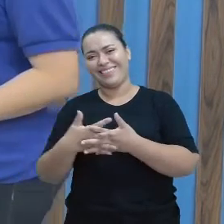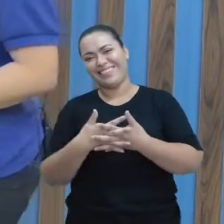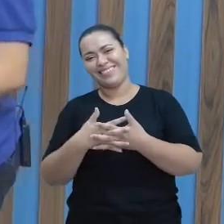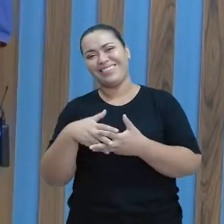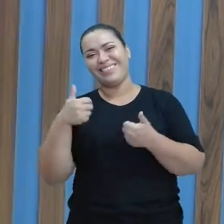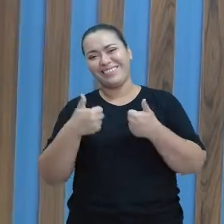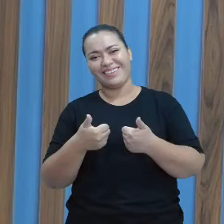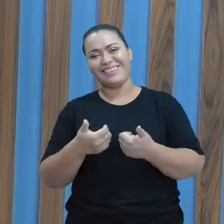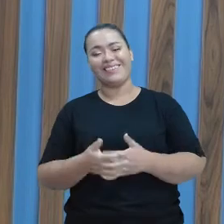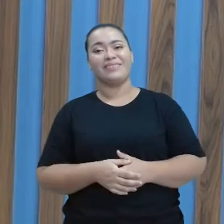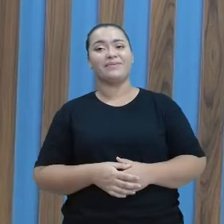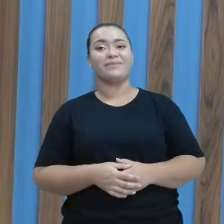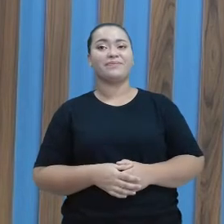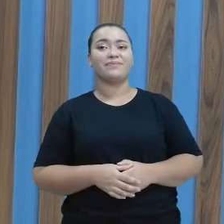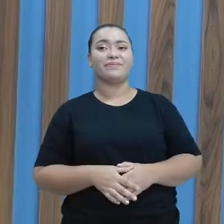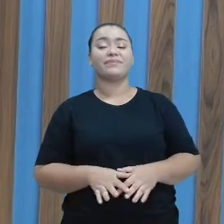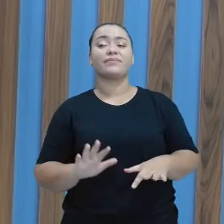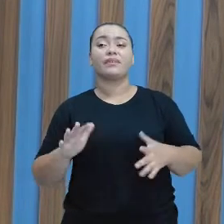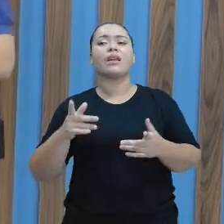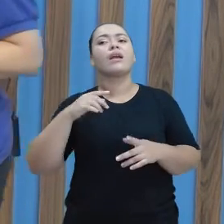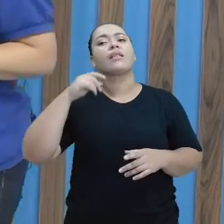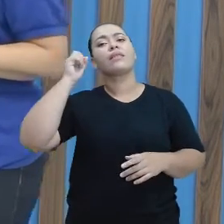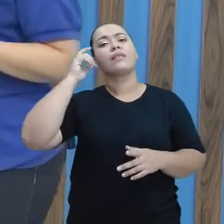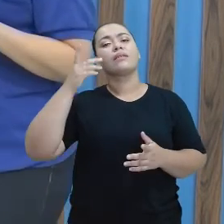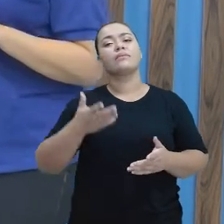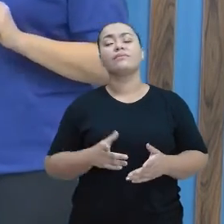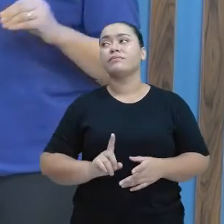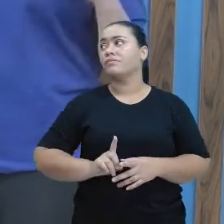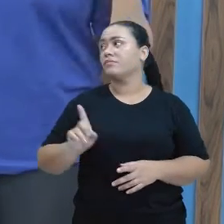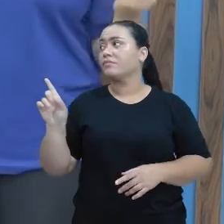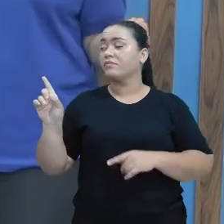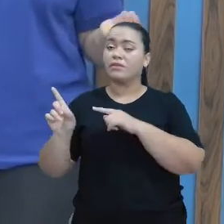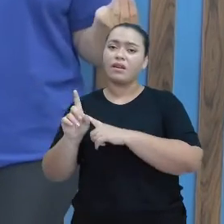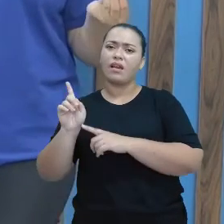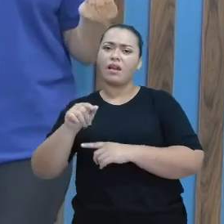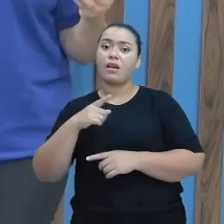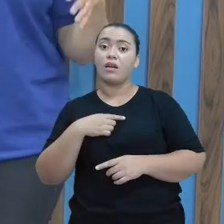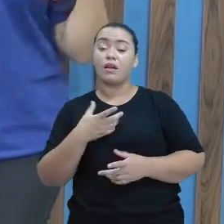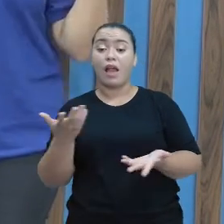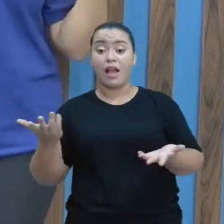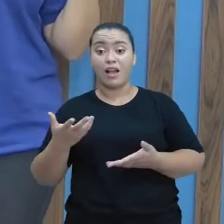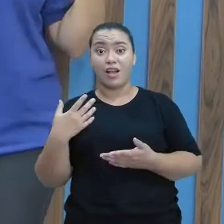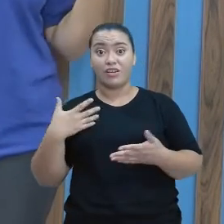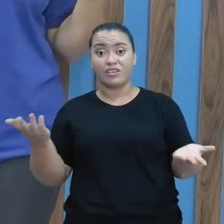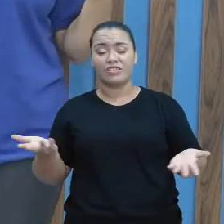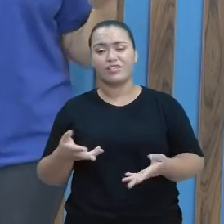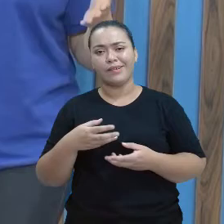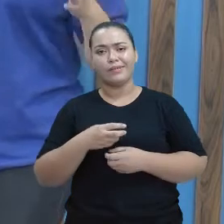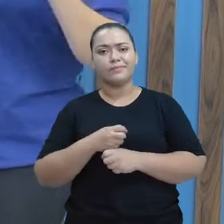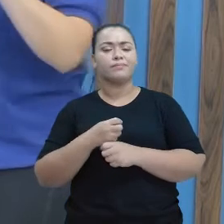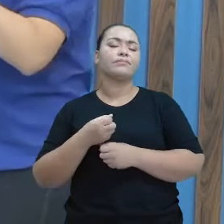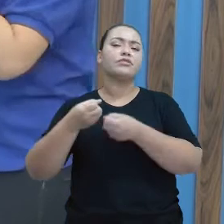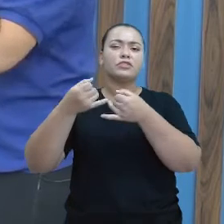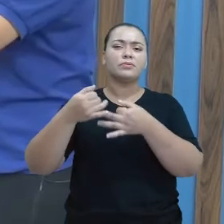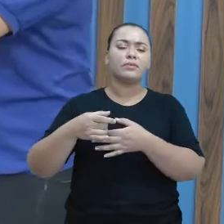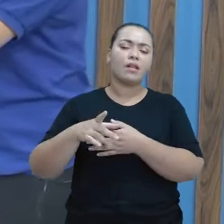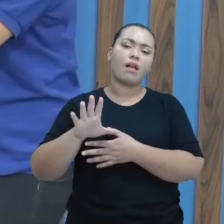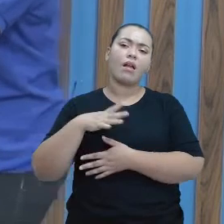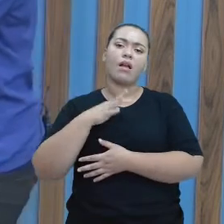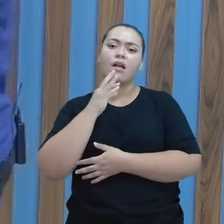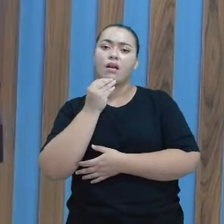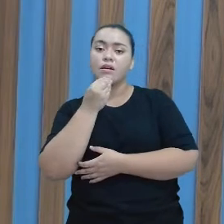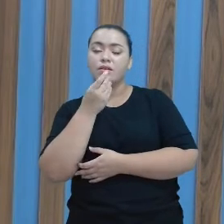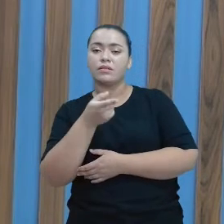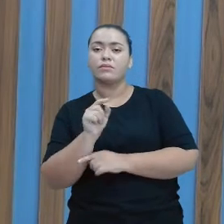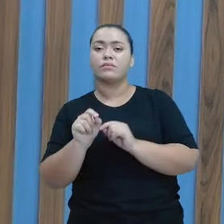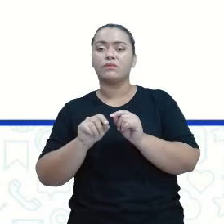verdade? Vamos lá. A ideia aqui é que a gente utilize aquele conhecimento, né, daquela tabelinha, para que a gente consiga calcular